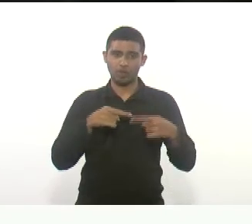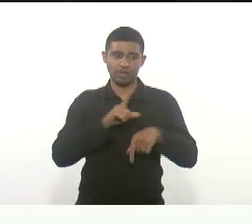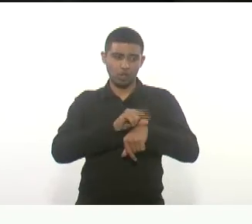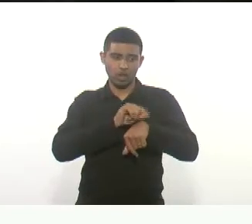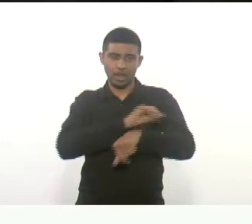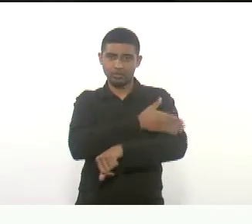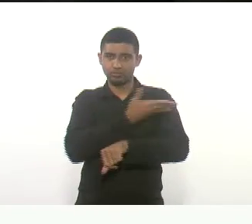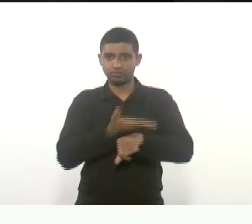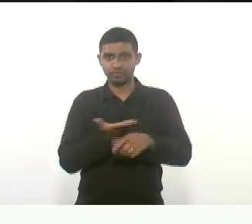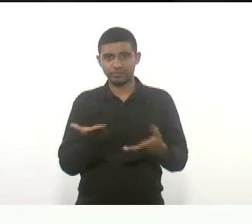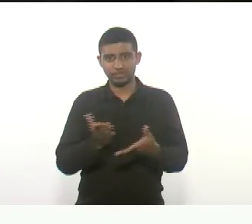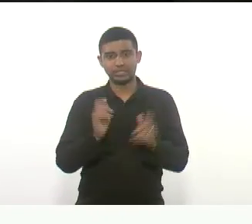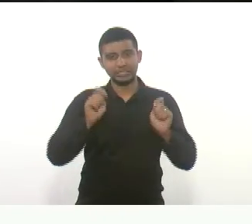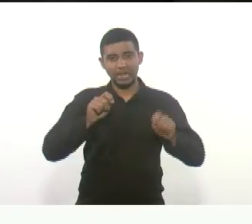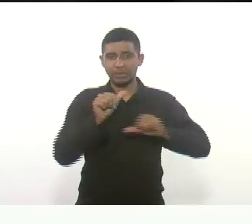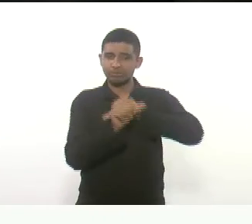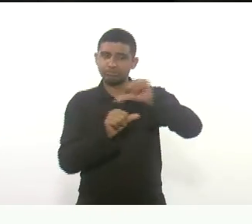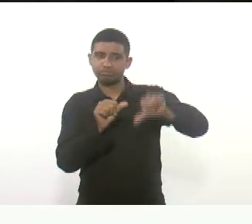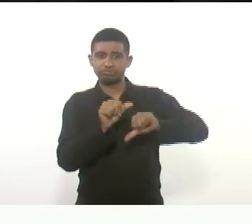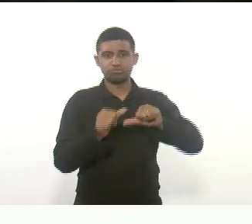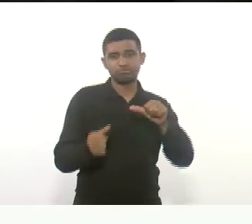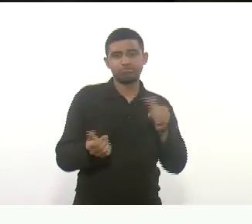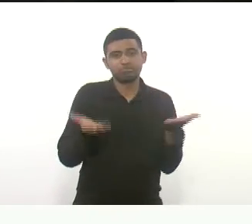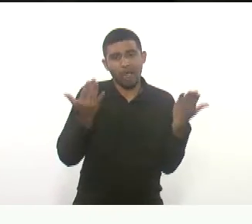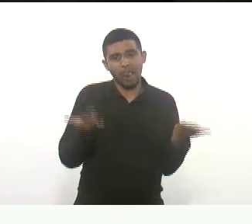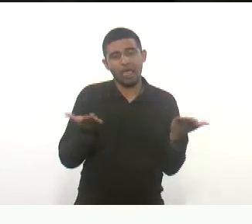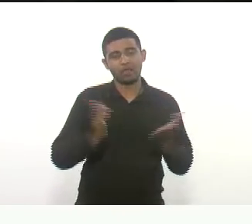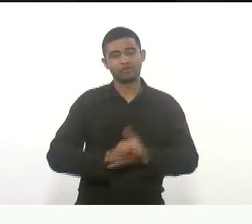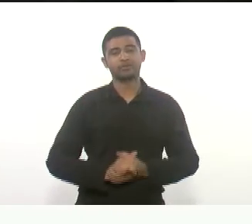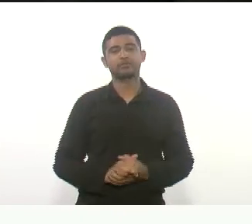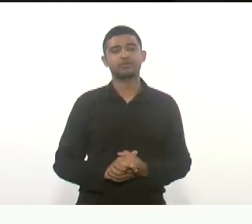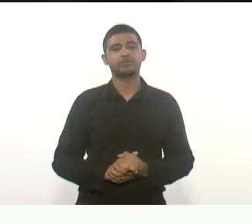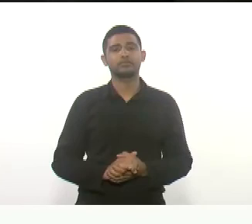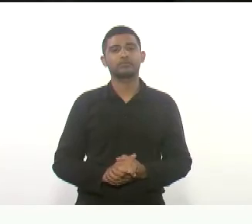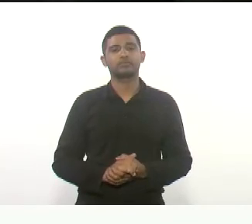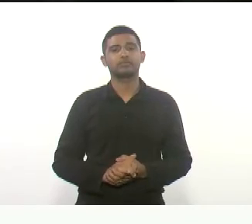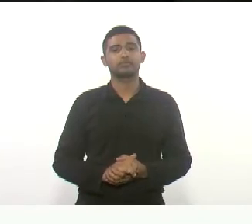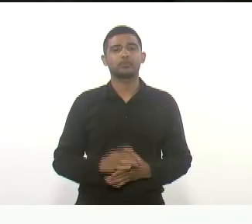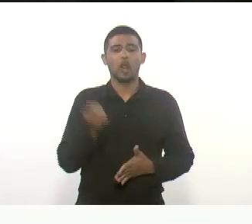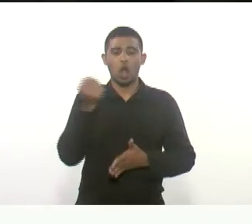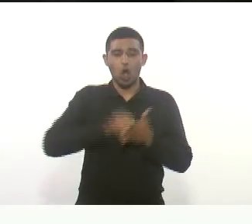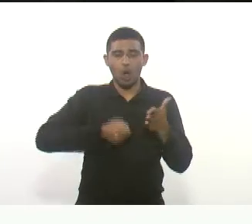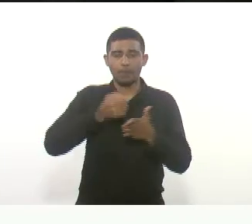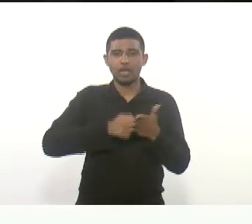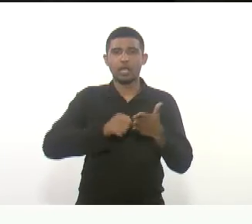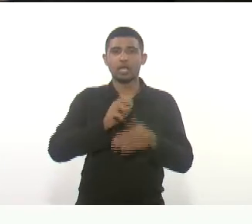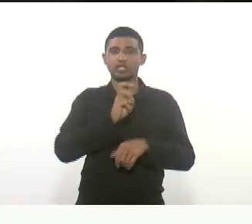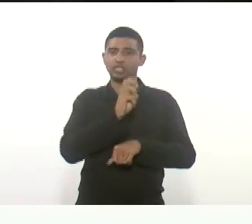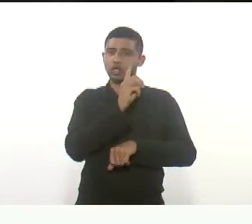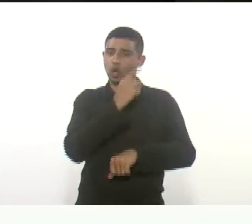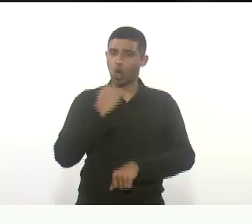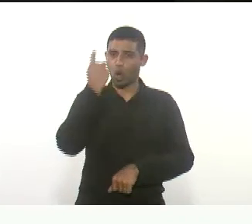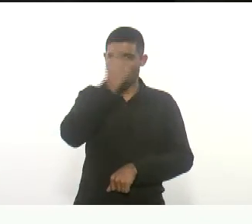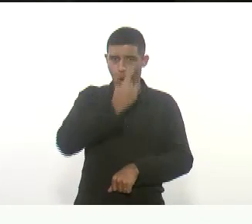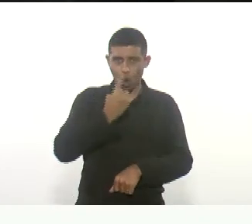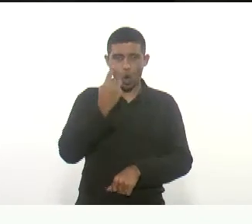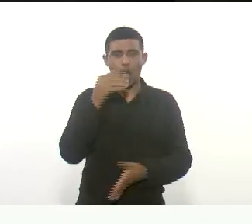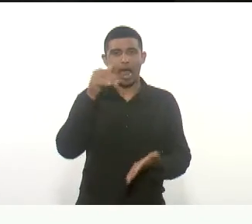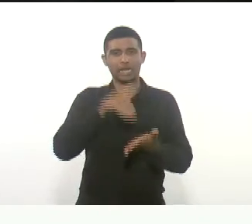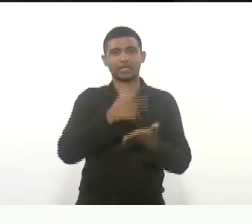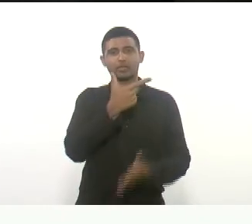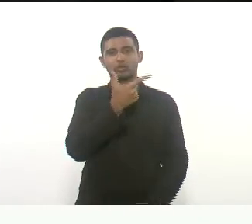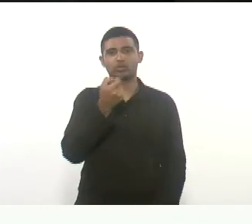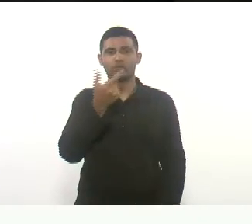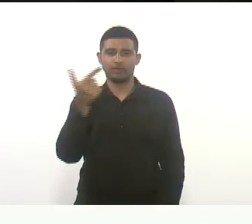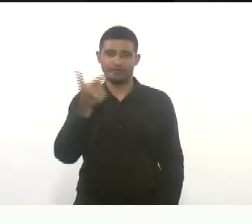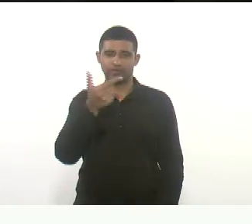médio permite isso, flexibilizou essa carga horária. Ela obriga a ampliação para 5 horas diárias, né, e dá um prazo até 2022, que é